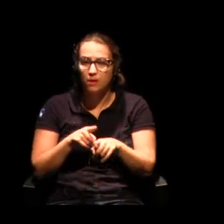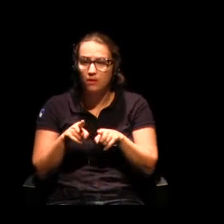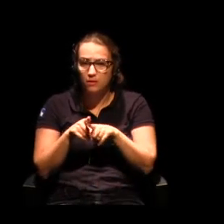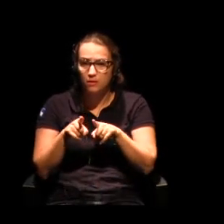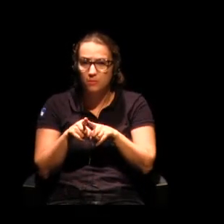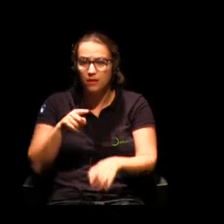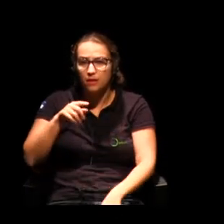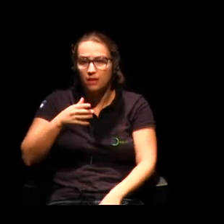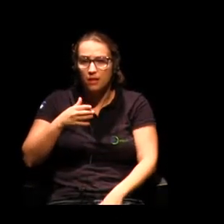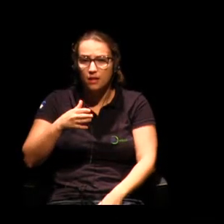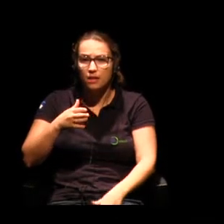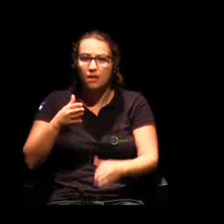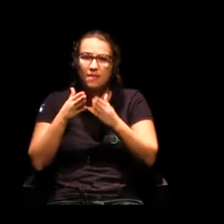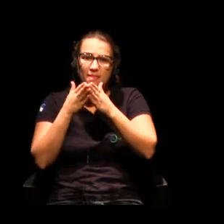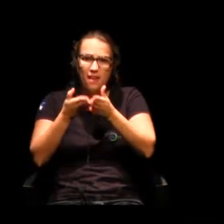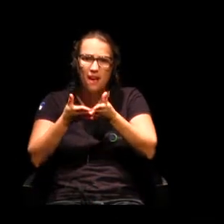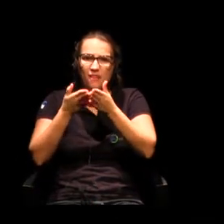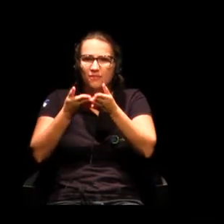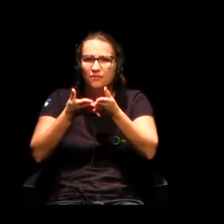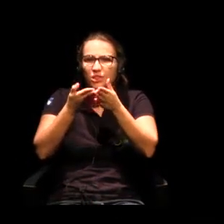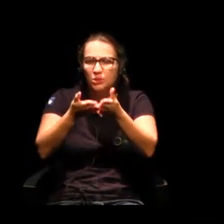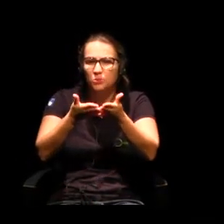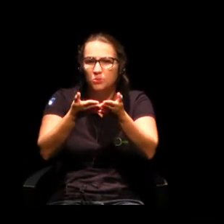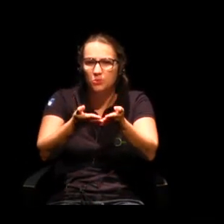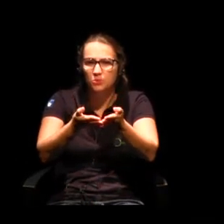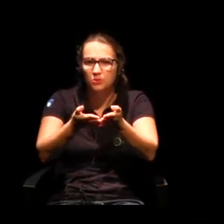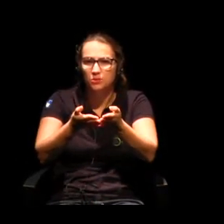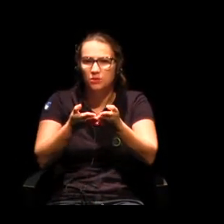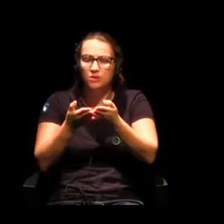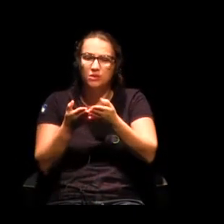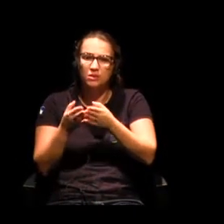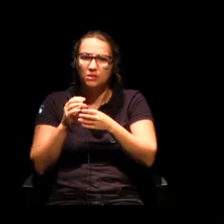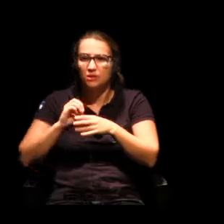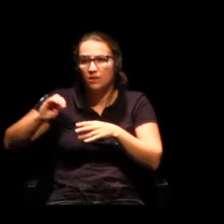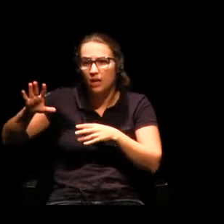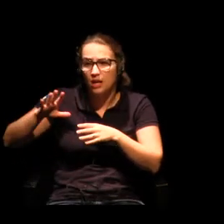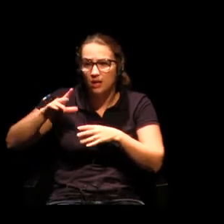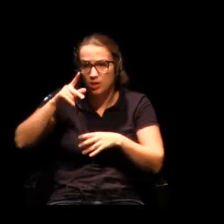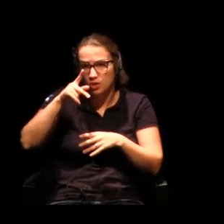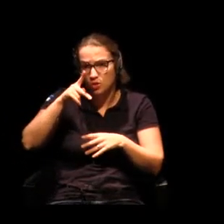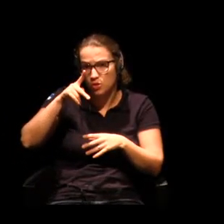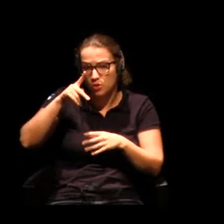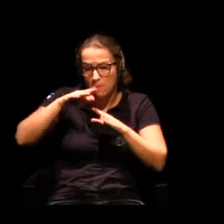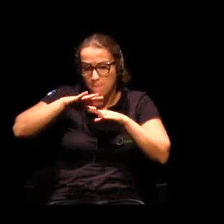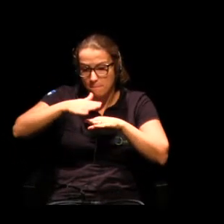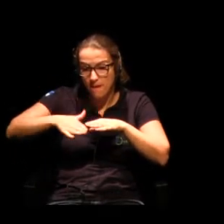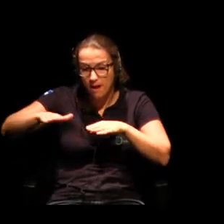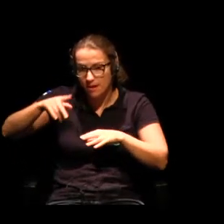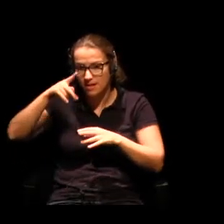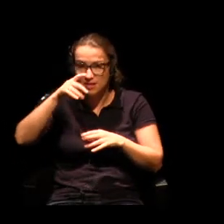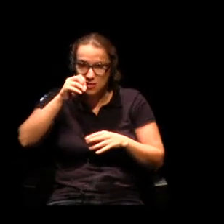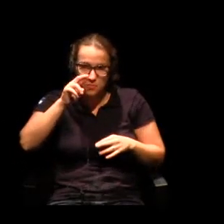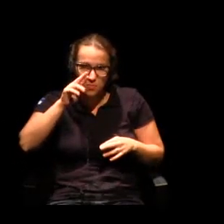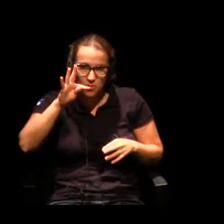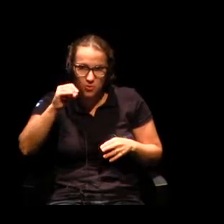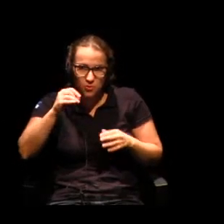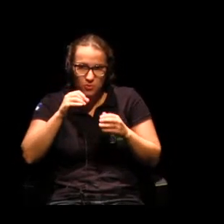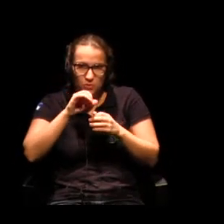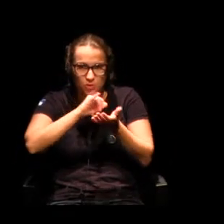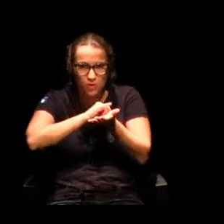e com o advento dos navios de containers, esses navios saíram